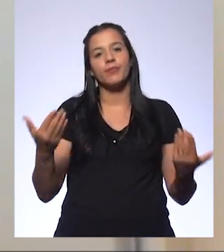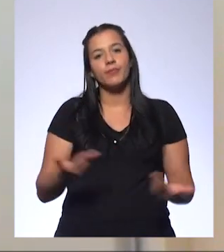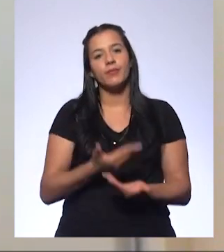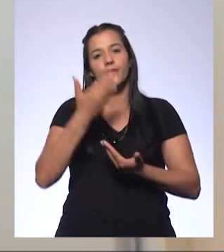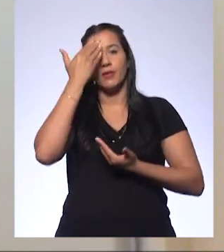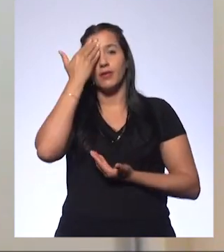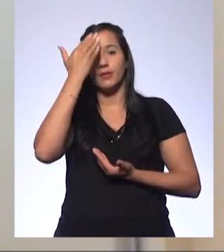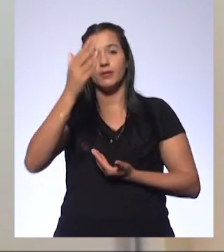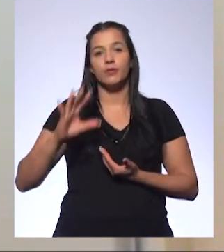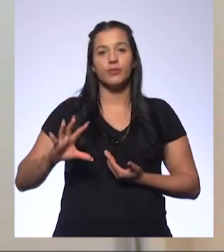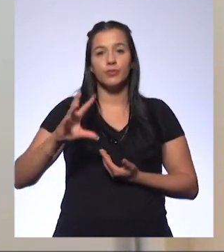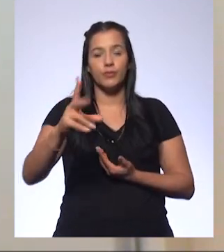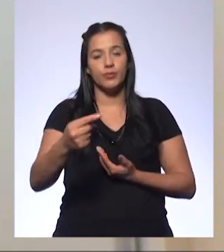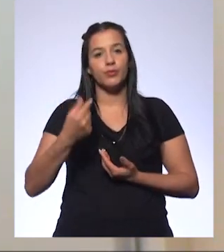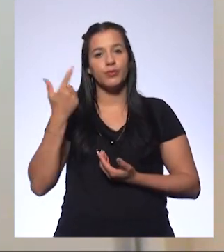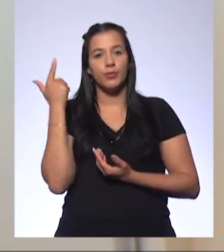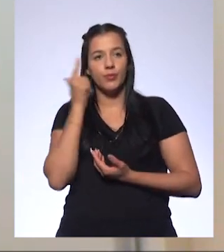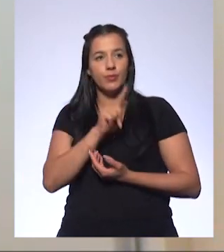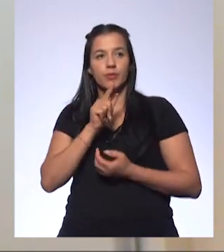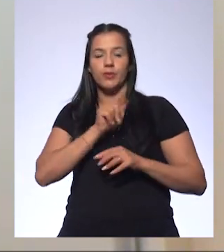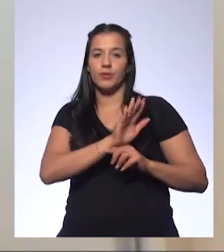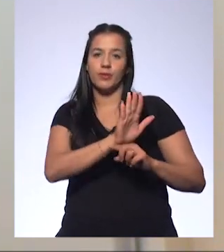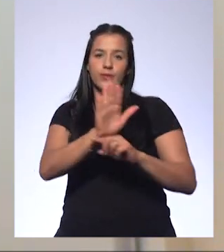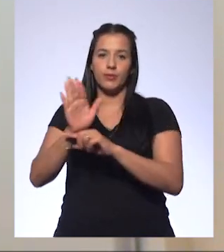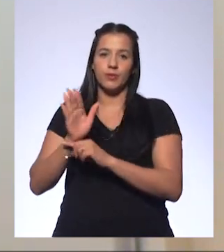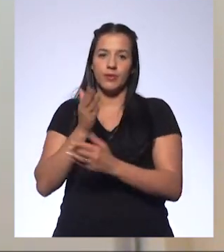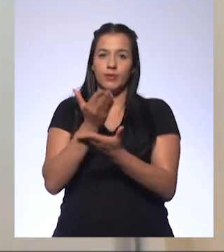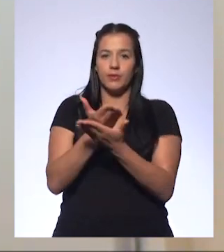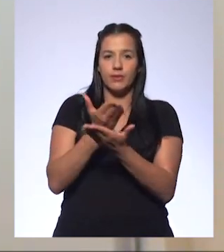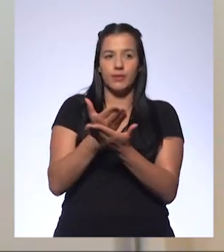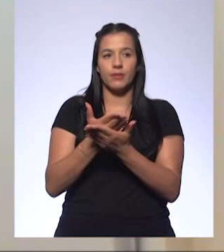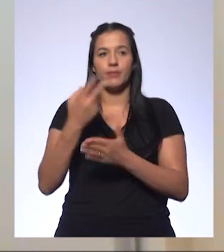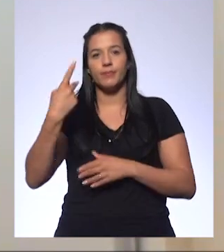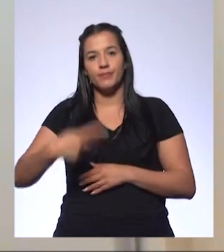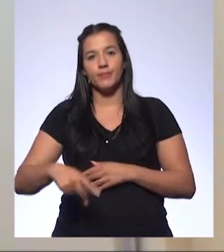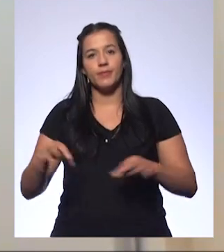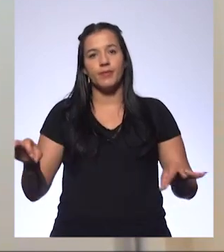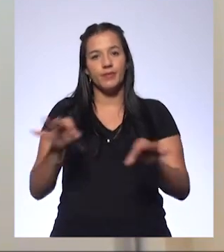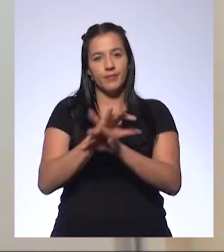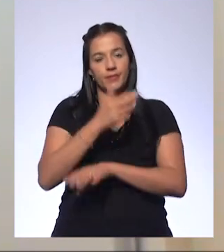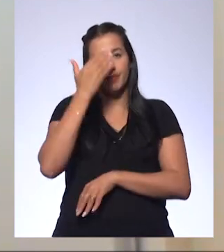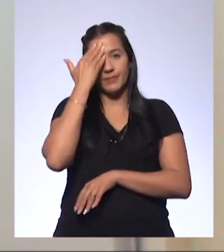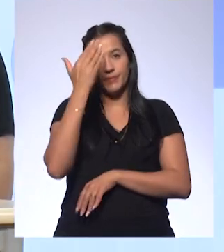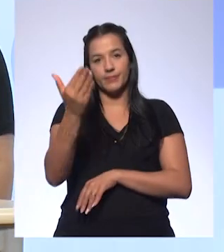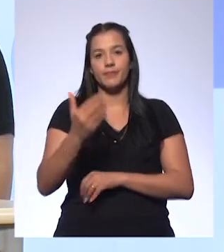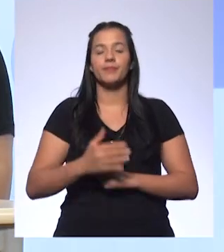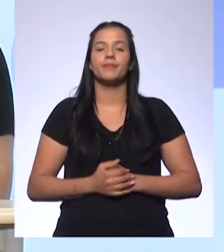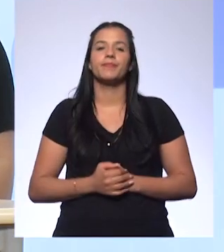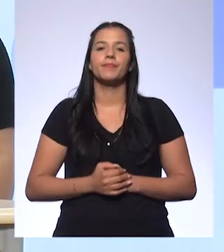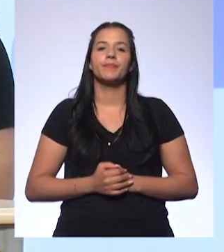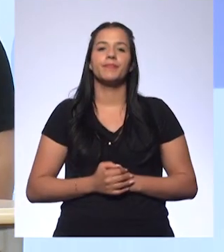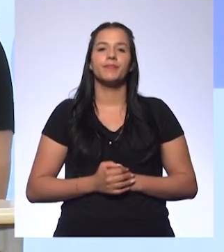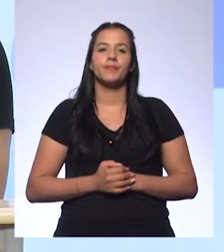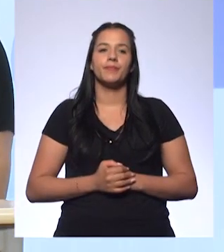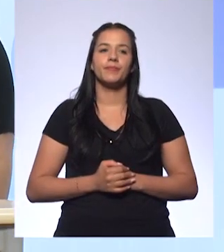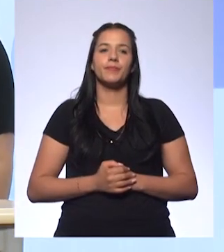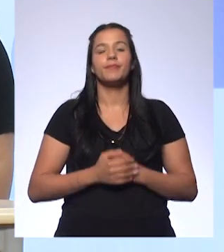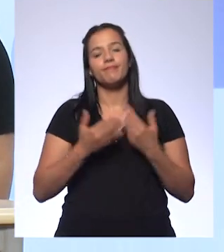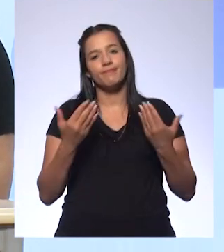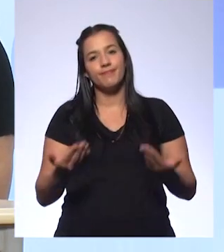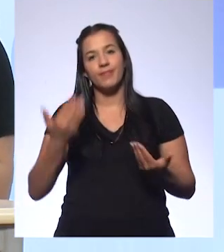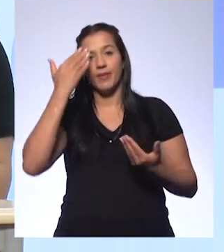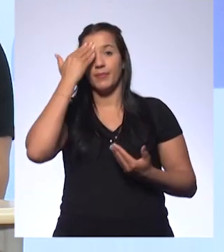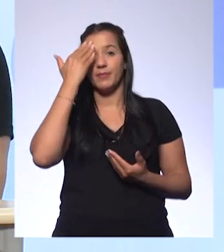muito, fico muito feliz de ter conseguido dar essas aulas aqui e a gente finaliza. Muito obrigada. Obrigada,